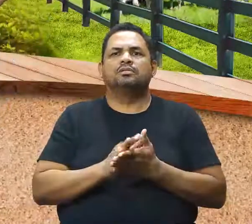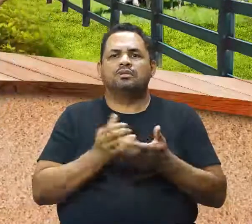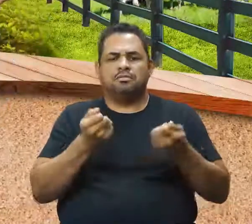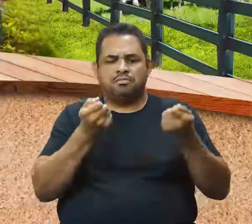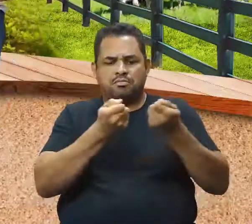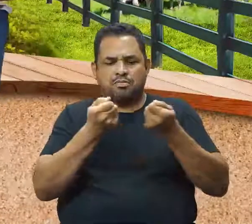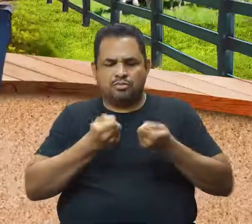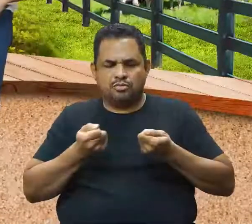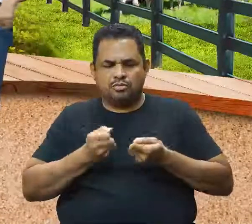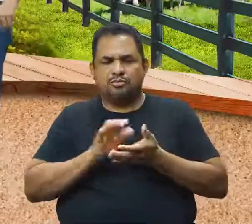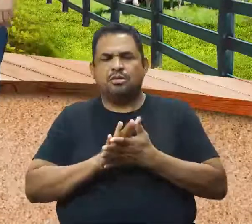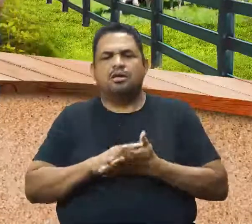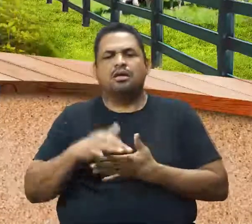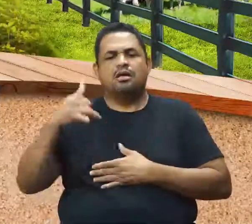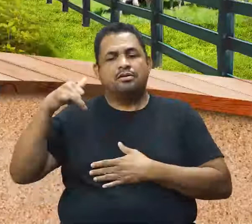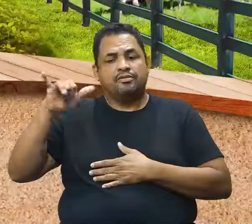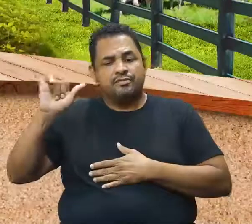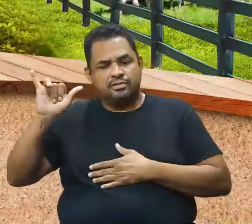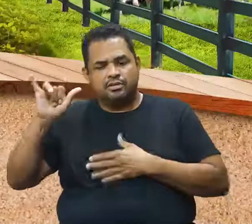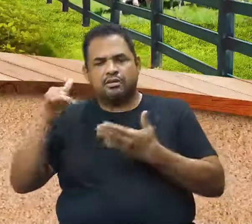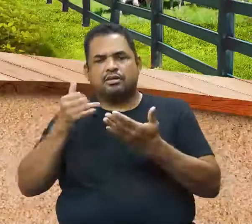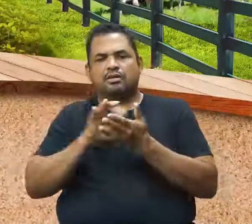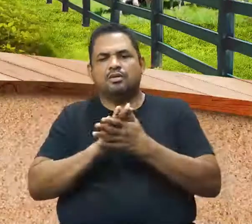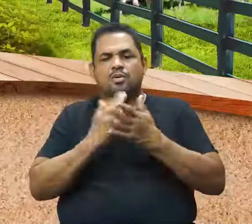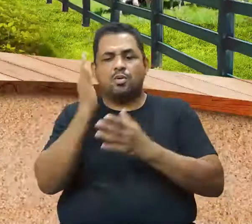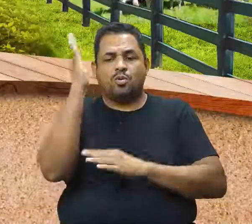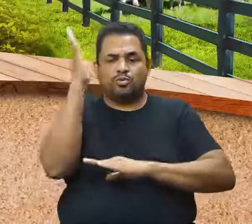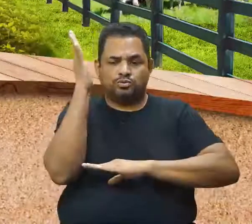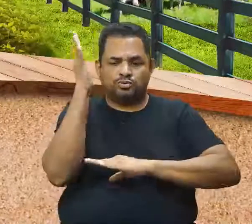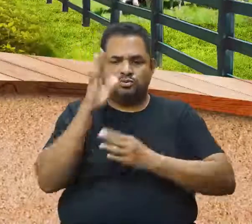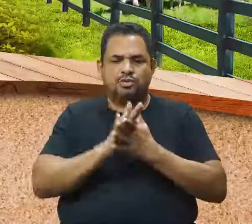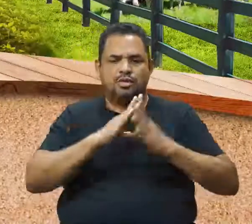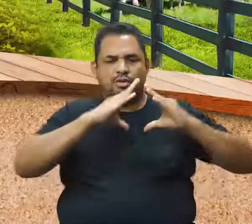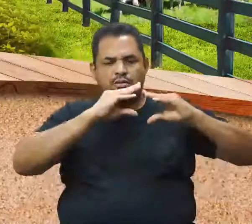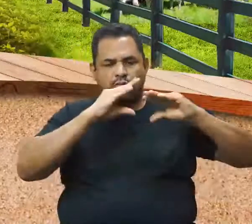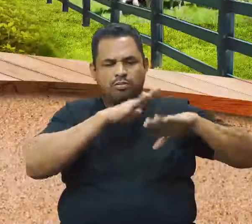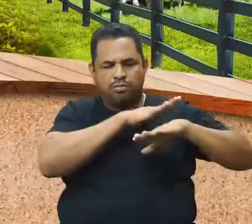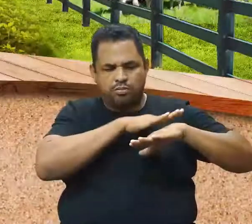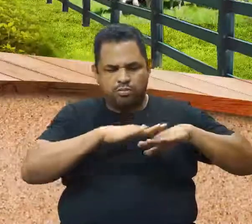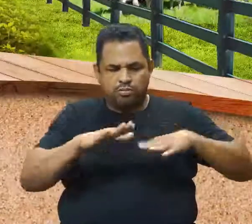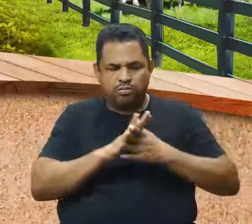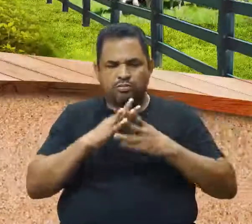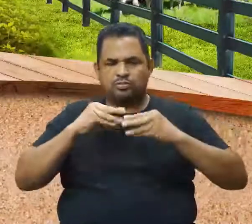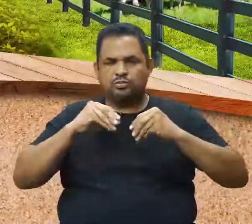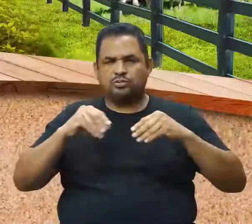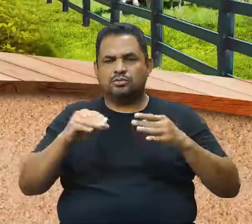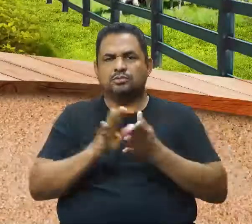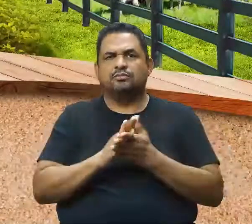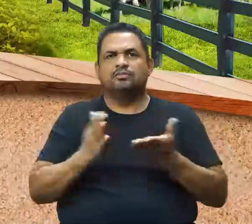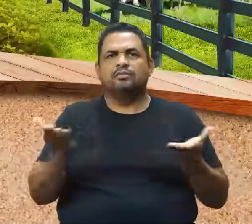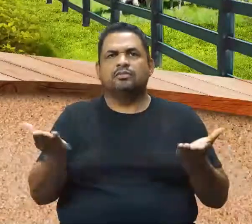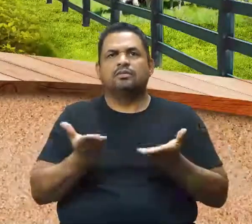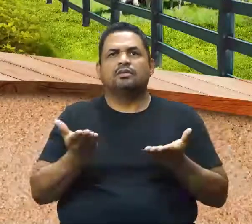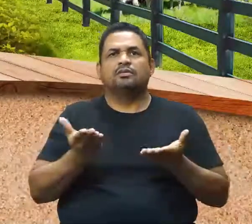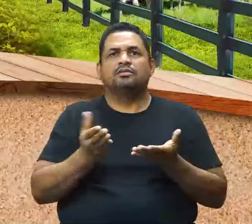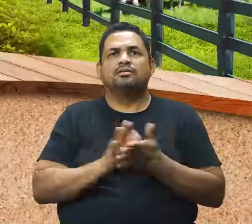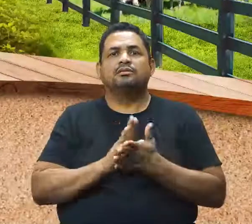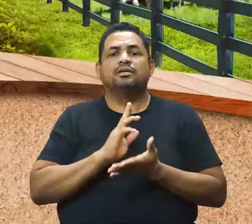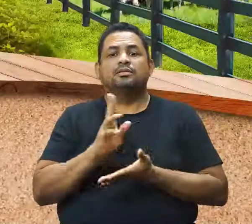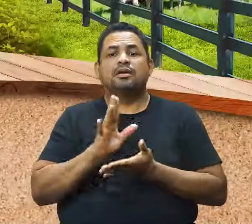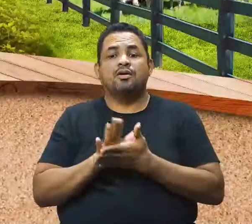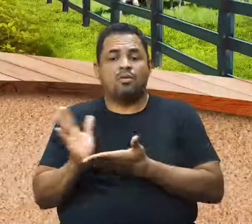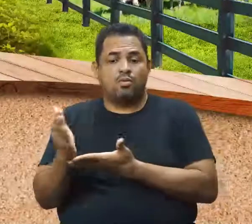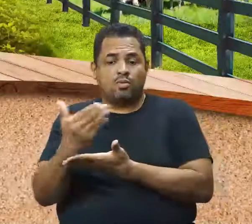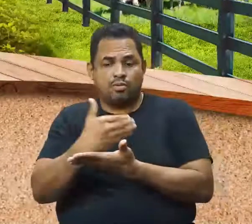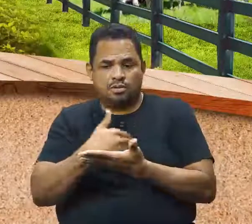para evitar o sombreamento, adubação do solo. E agora nós vamos falar, falamos sobre o processo de